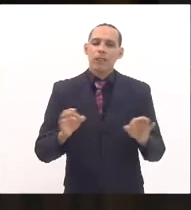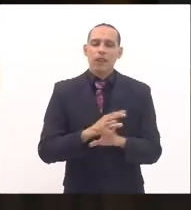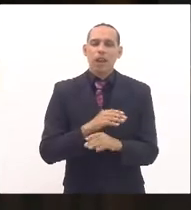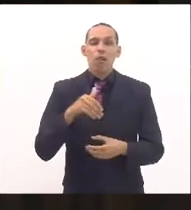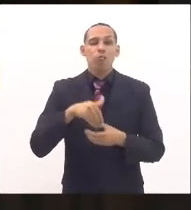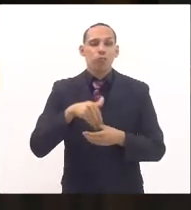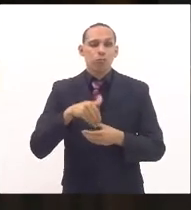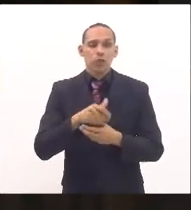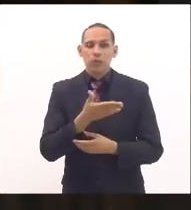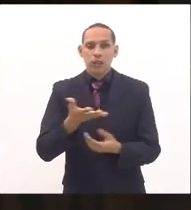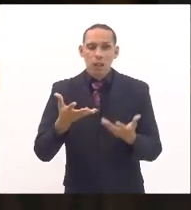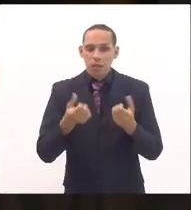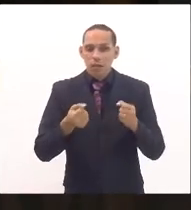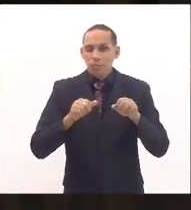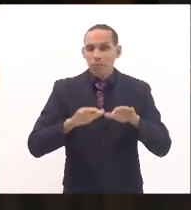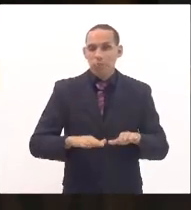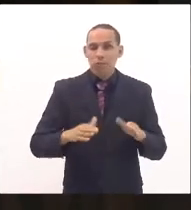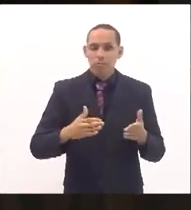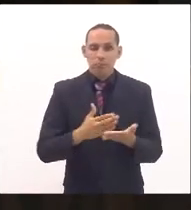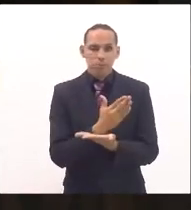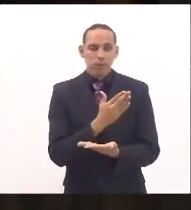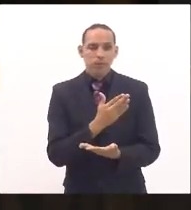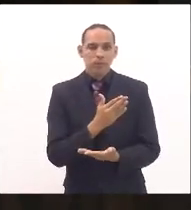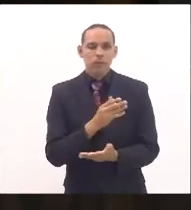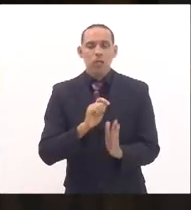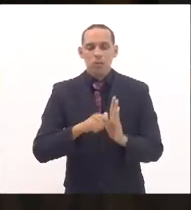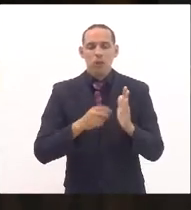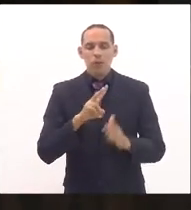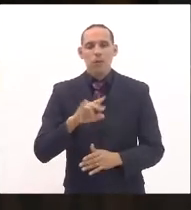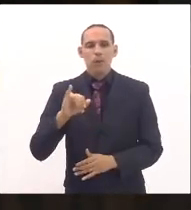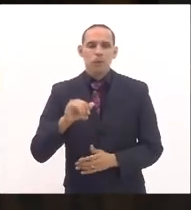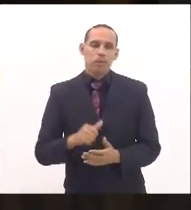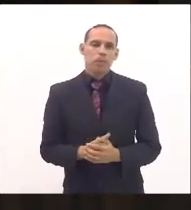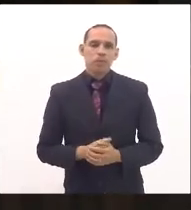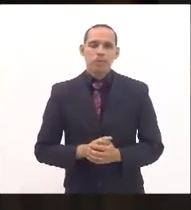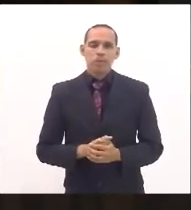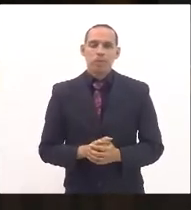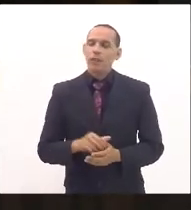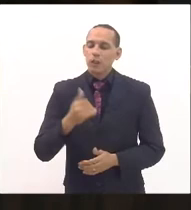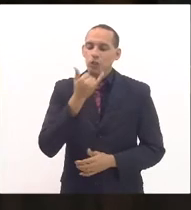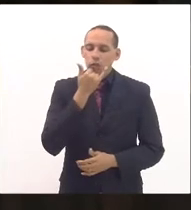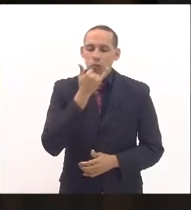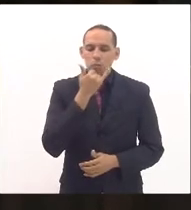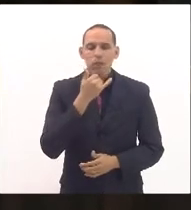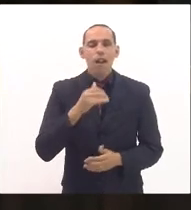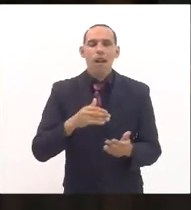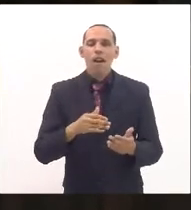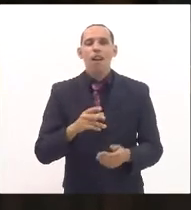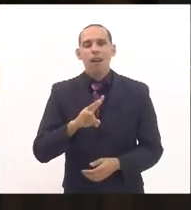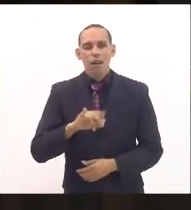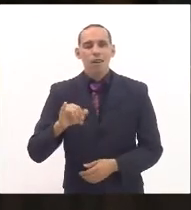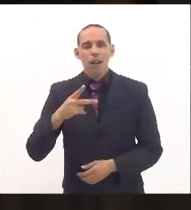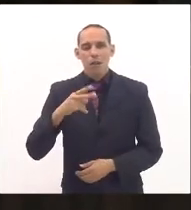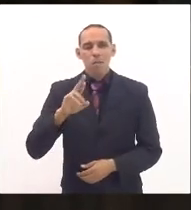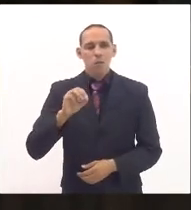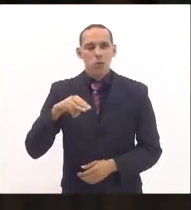em votação, os senhores que aprovam, mandem como estão, aprovado, vai autógrafo. Desculpa, perdão, vai à